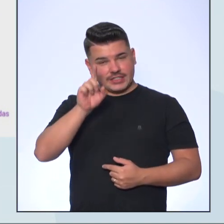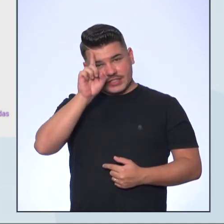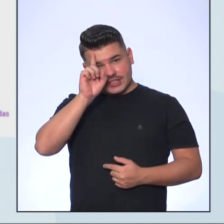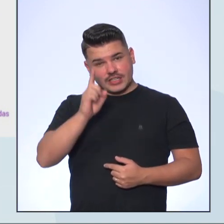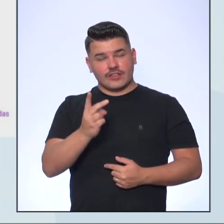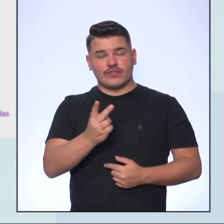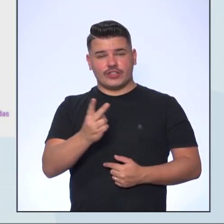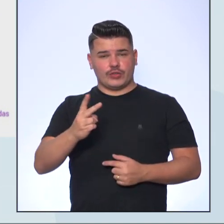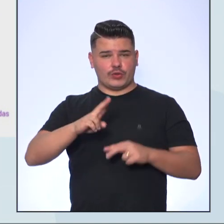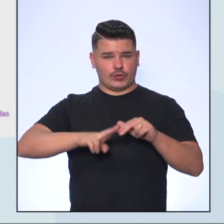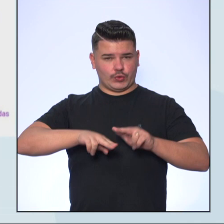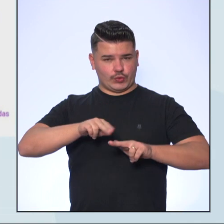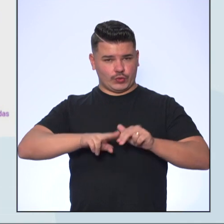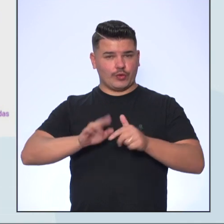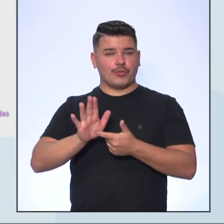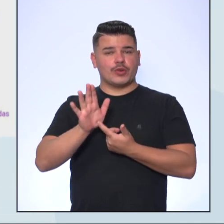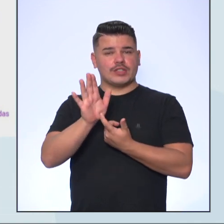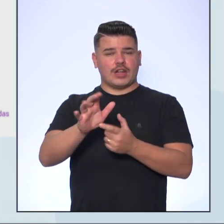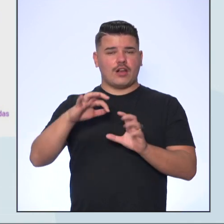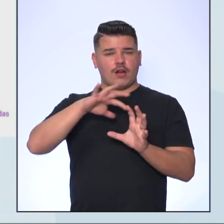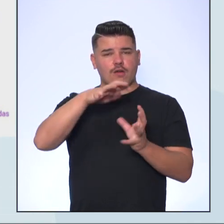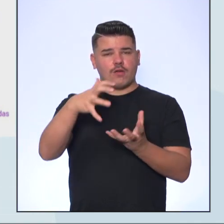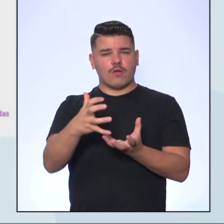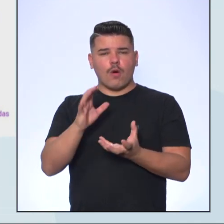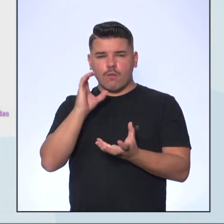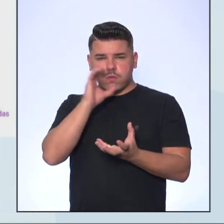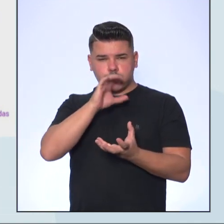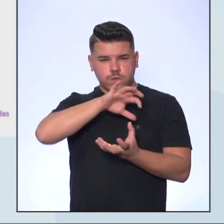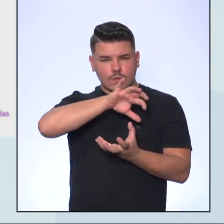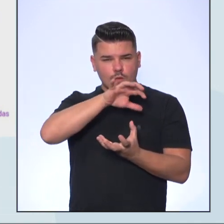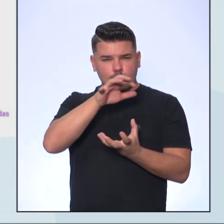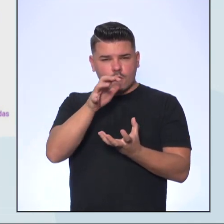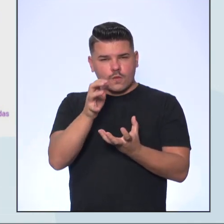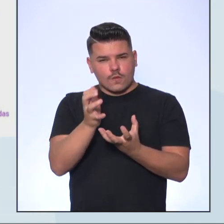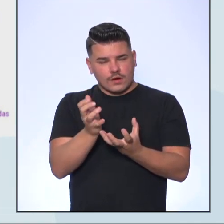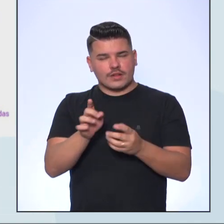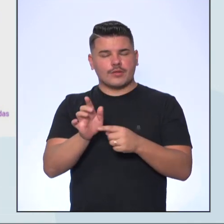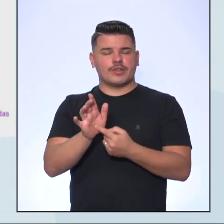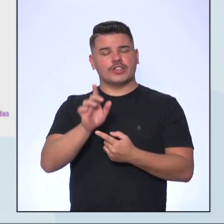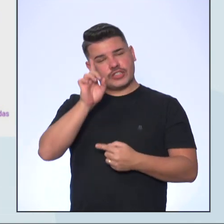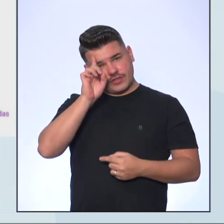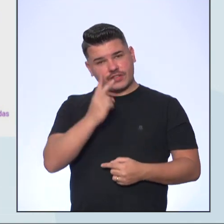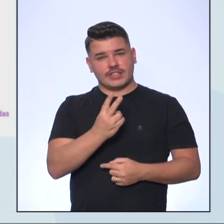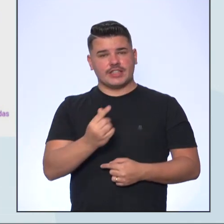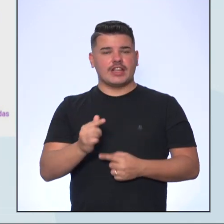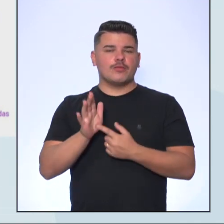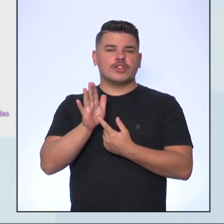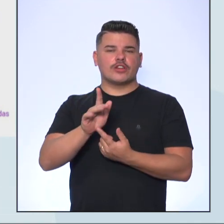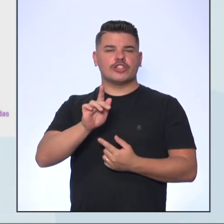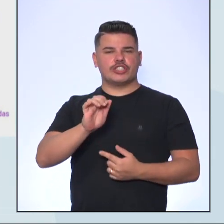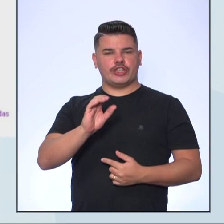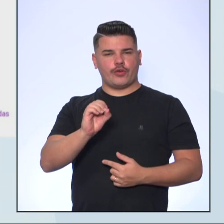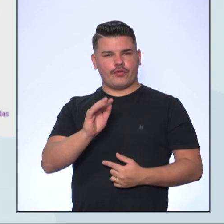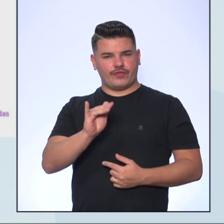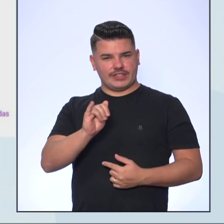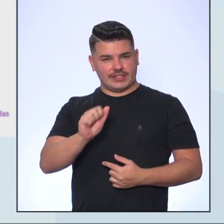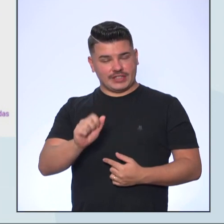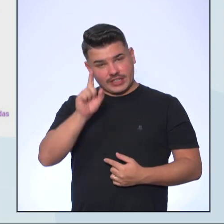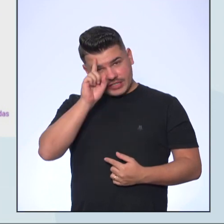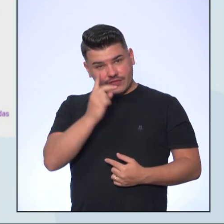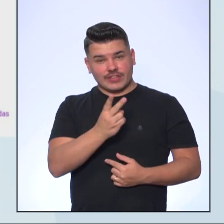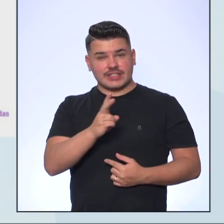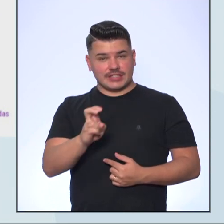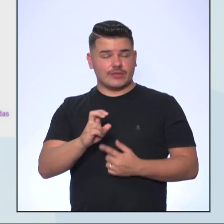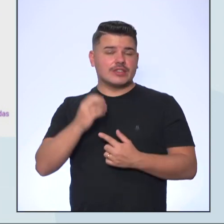da semana, o efeito estufa. 24 de junho, apresentando a geofísica. 25 de junho, finalização do experimento na